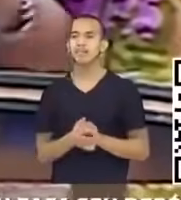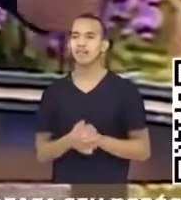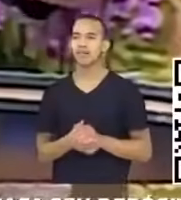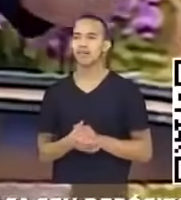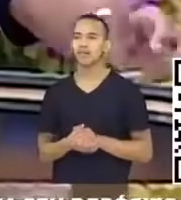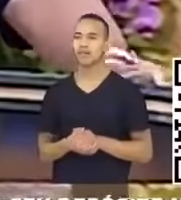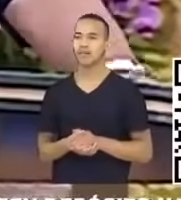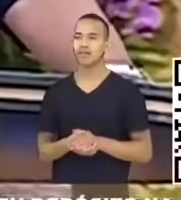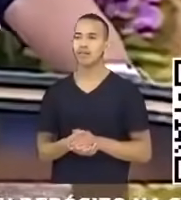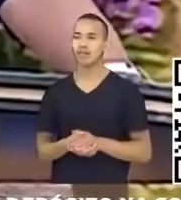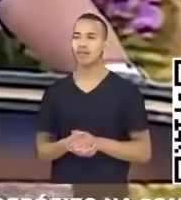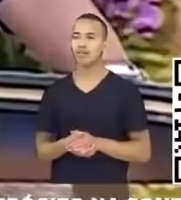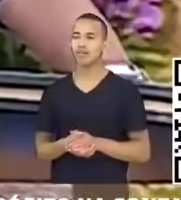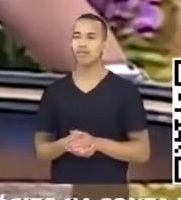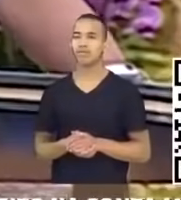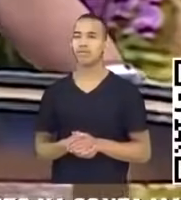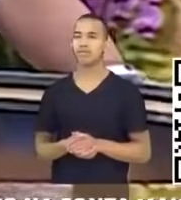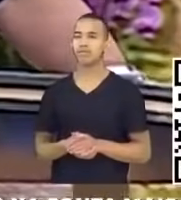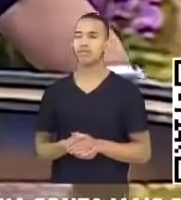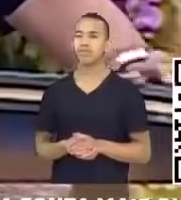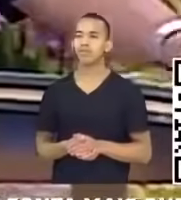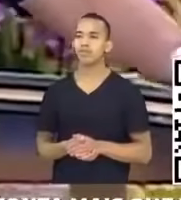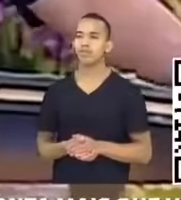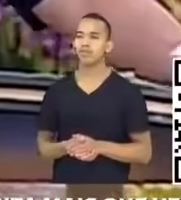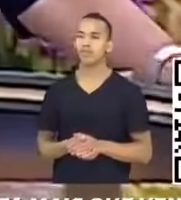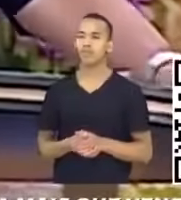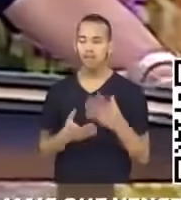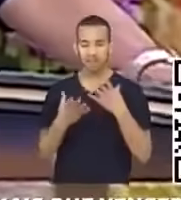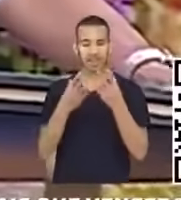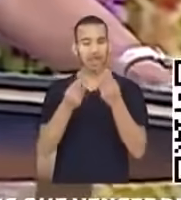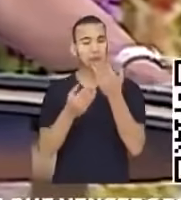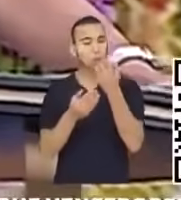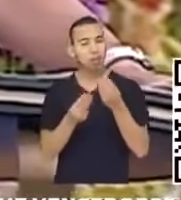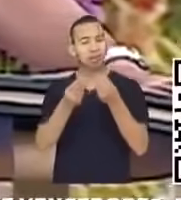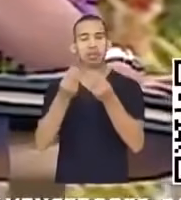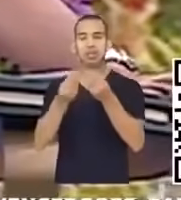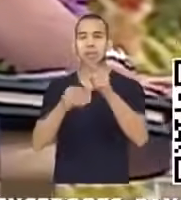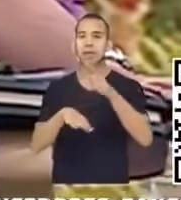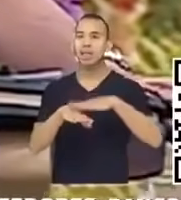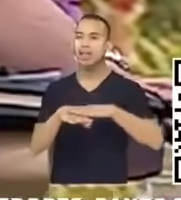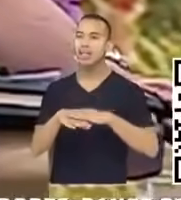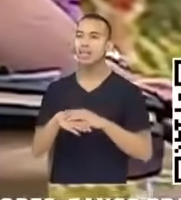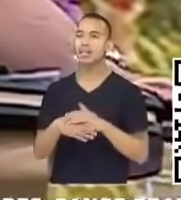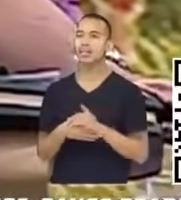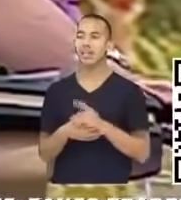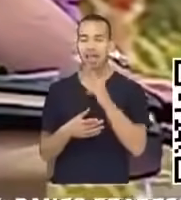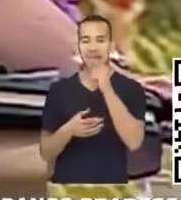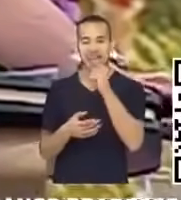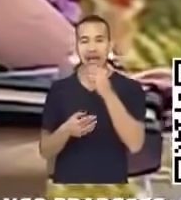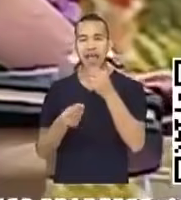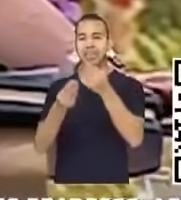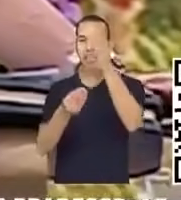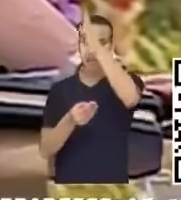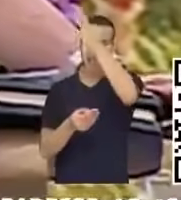e foi andar não falei puxa vida dei tanta comidinha para ele e agulha fresca e